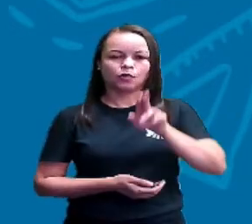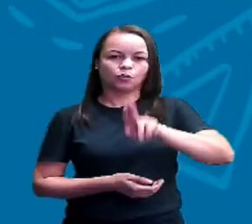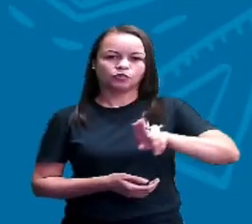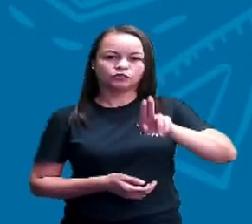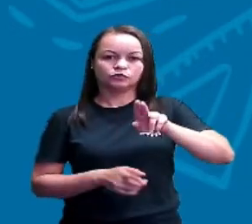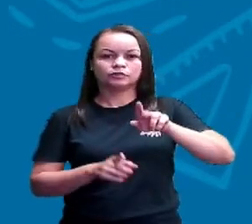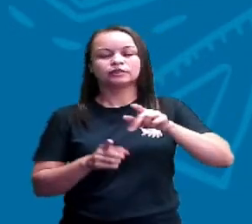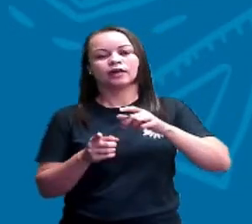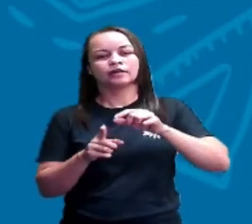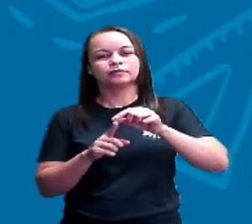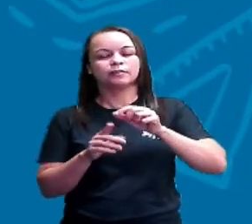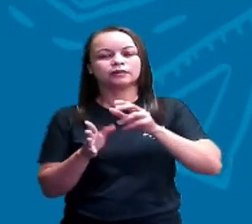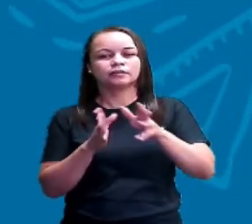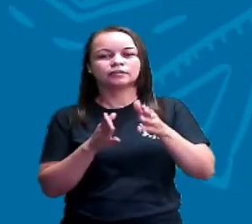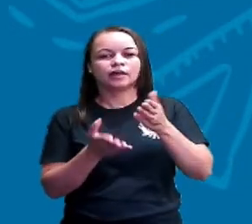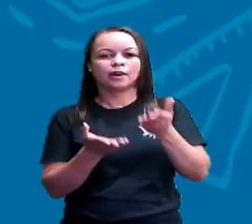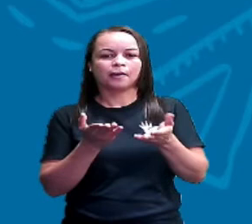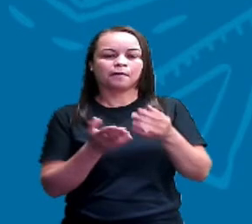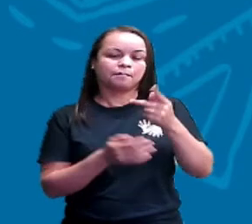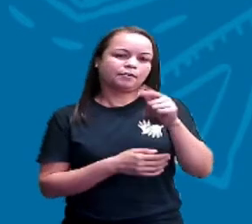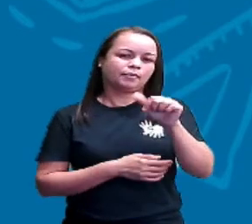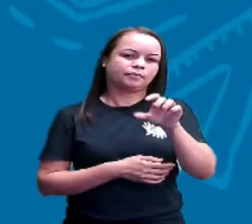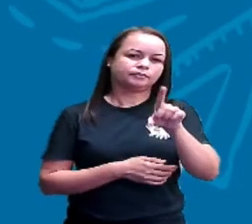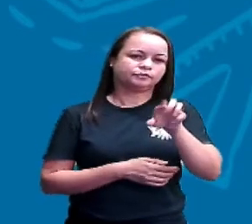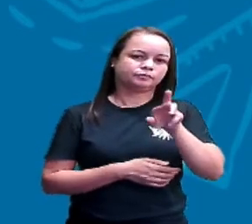de medida padronizada,